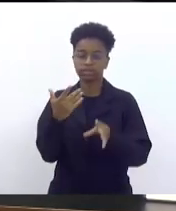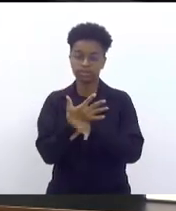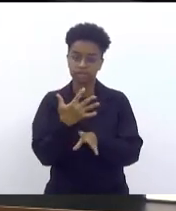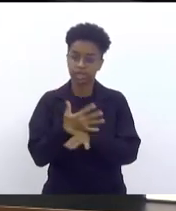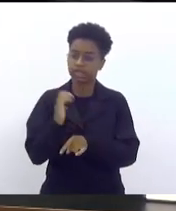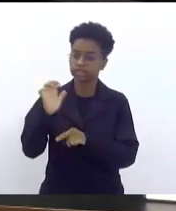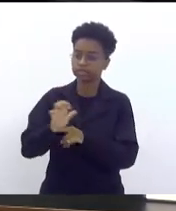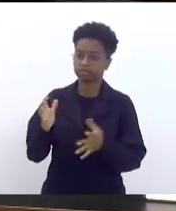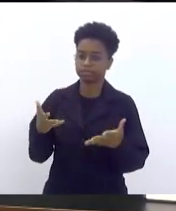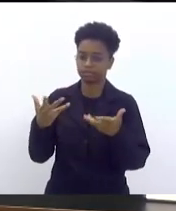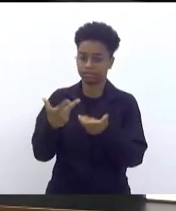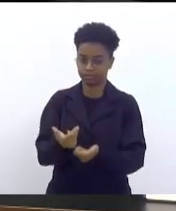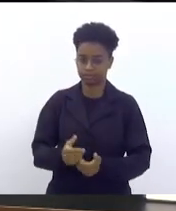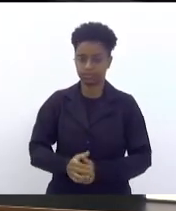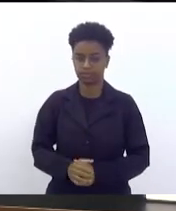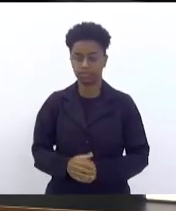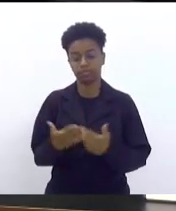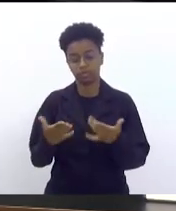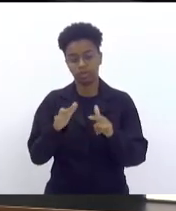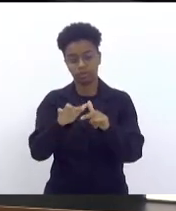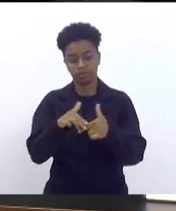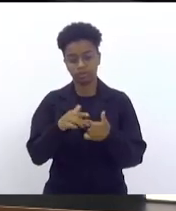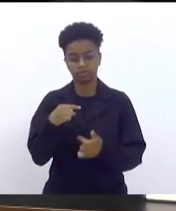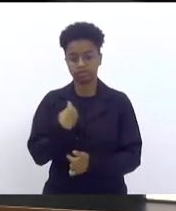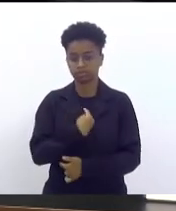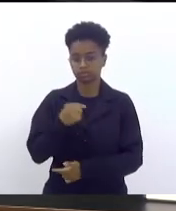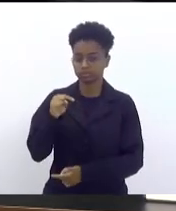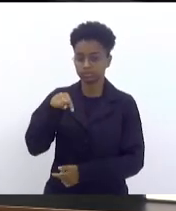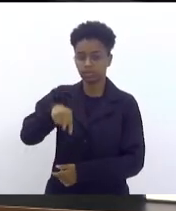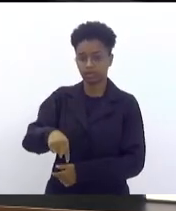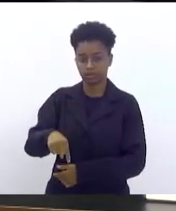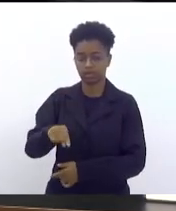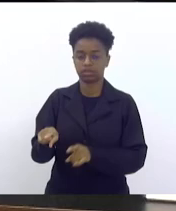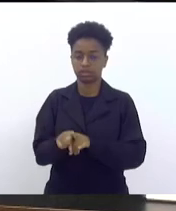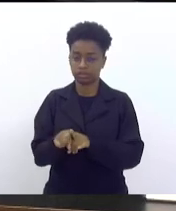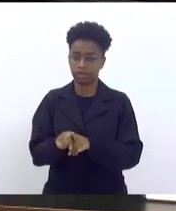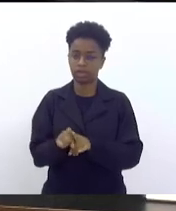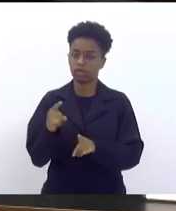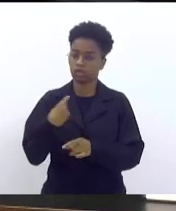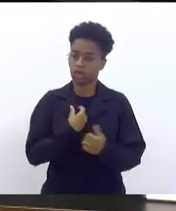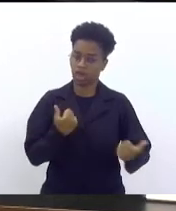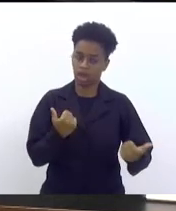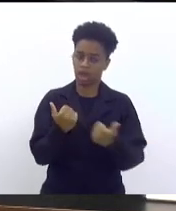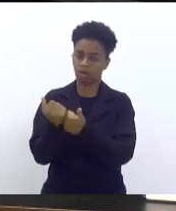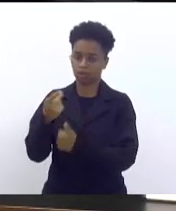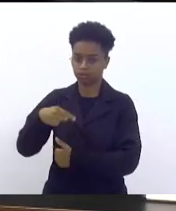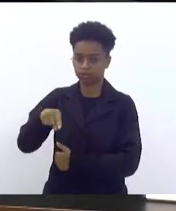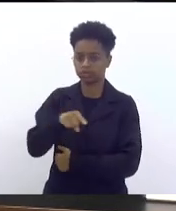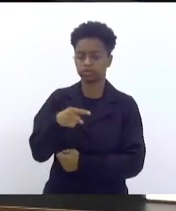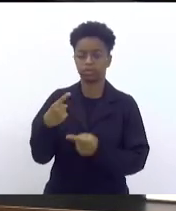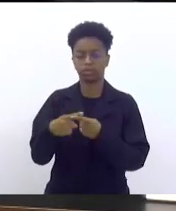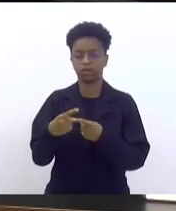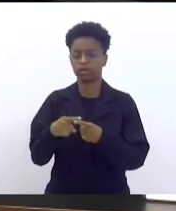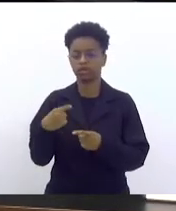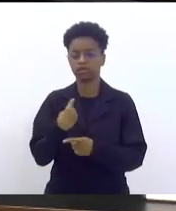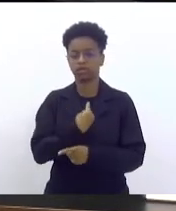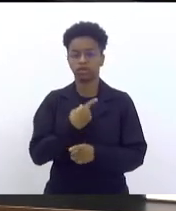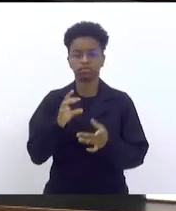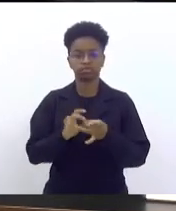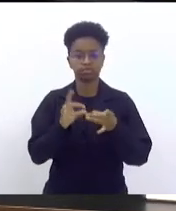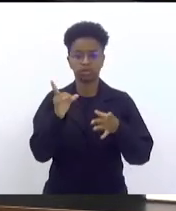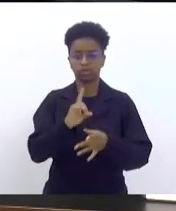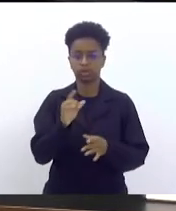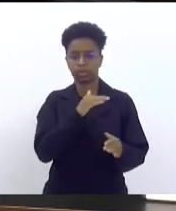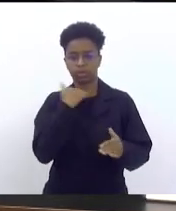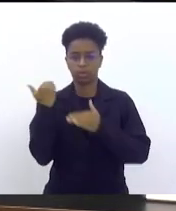o estado maravilhoso que é e é para isso que nós estamos aqui e Conte conosco o nosso mandato Porque nós não vamos permitir